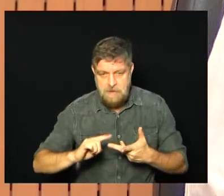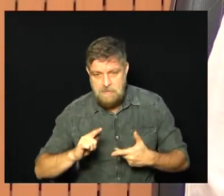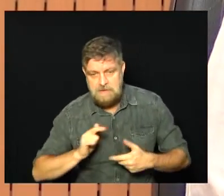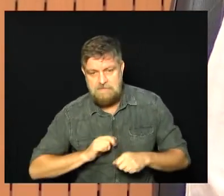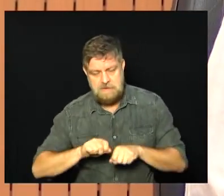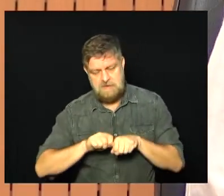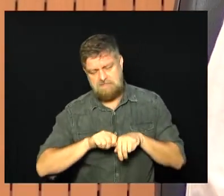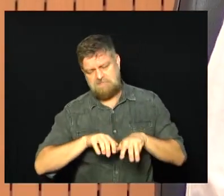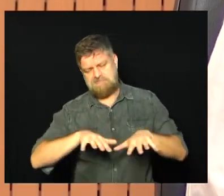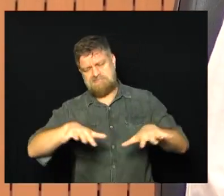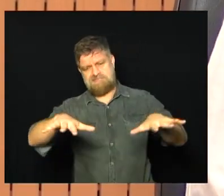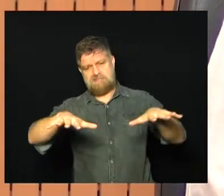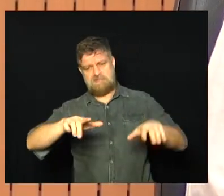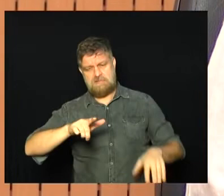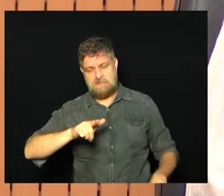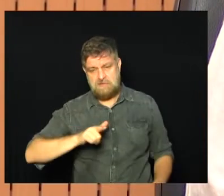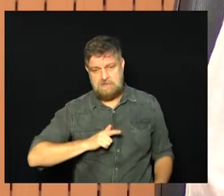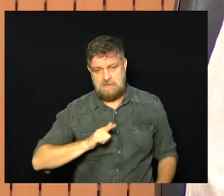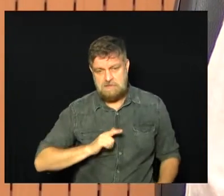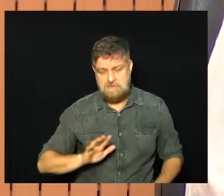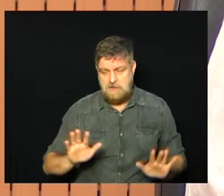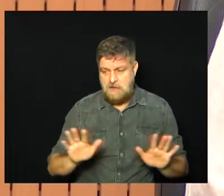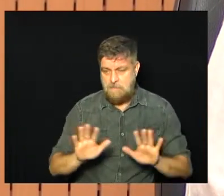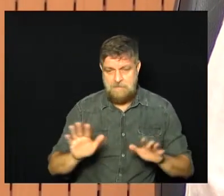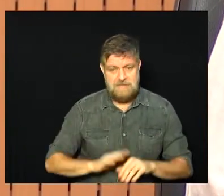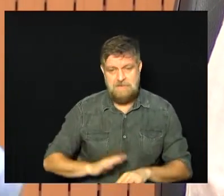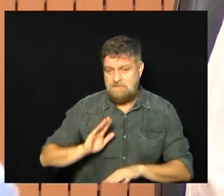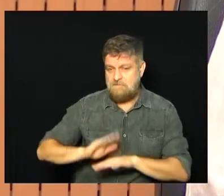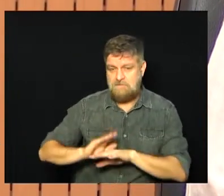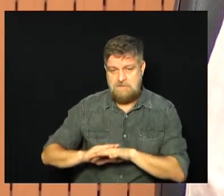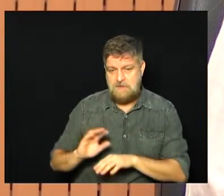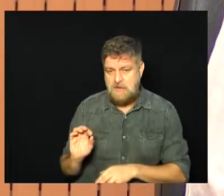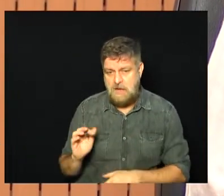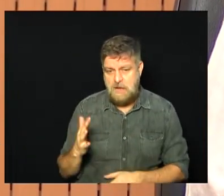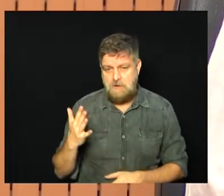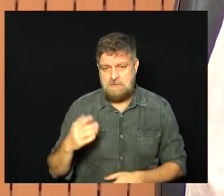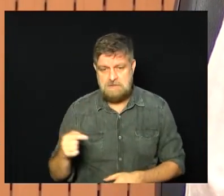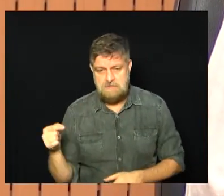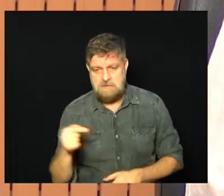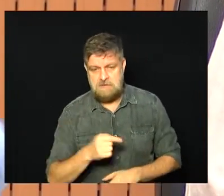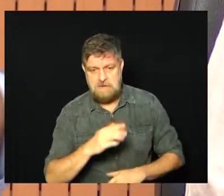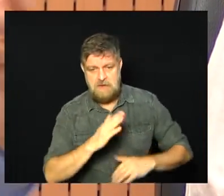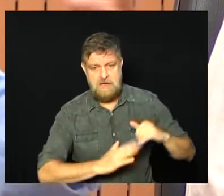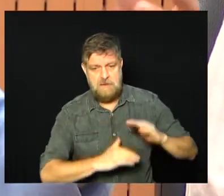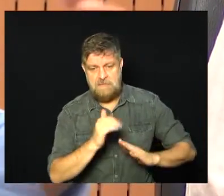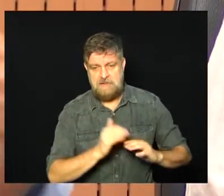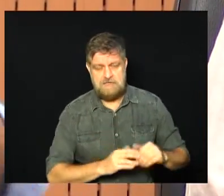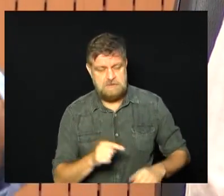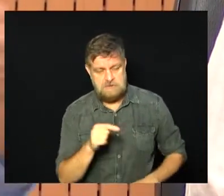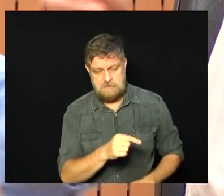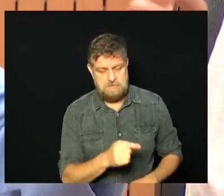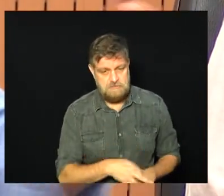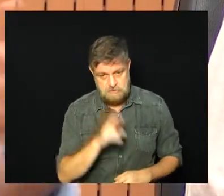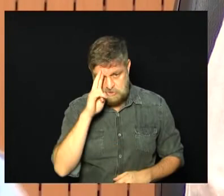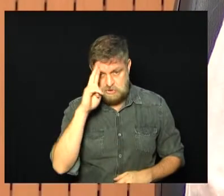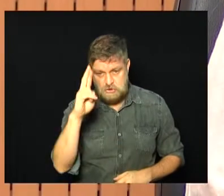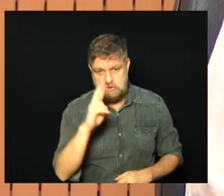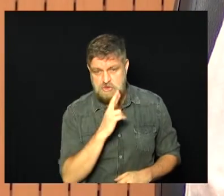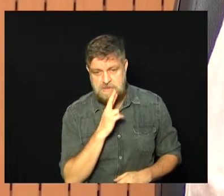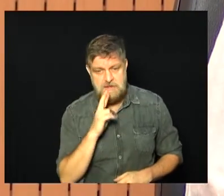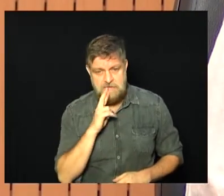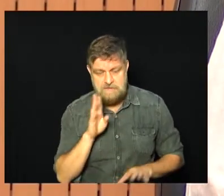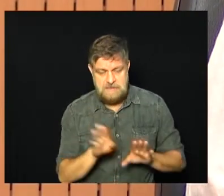repercussão, mas não foi nada feito nem por iniciativa do cenário, nem dos